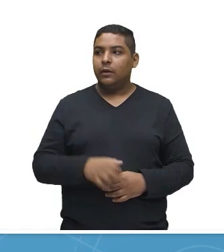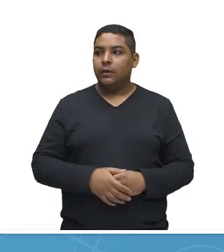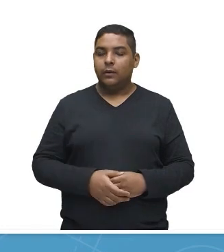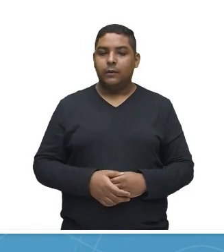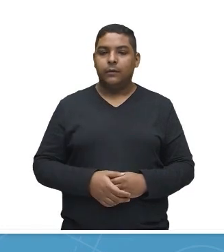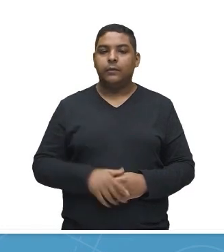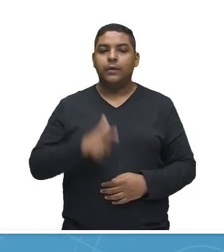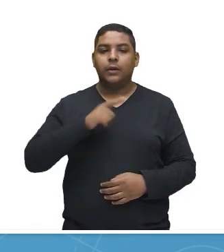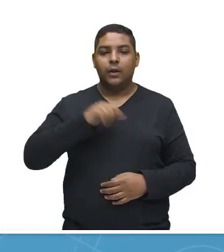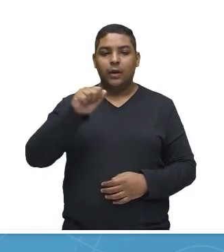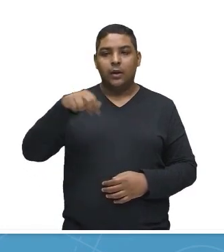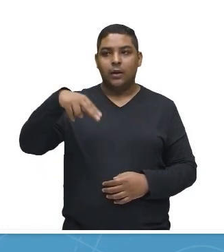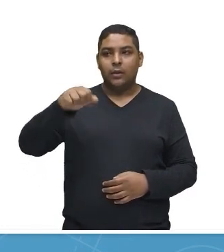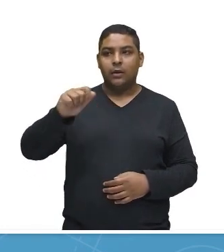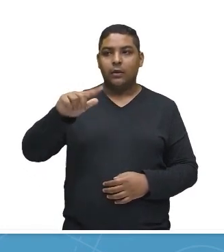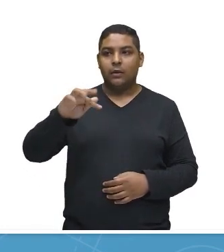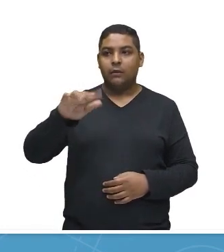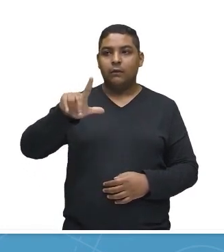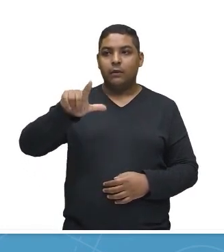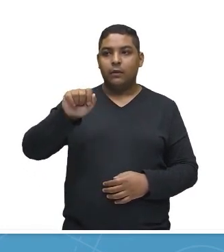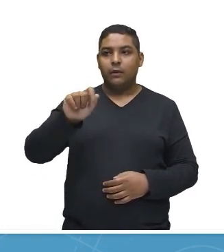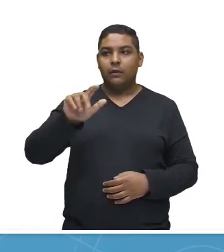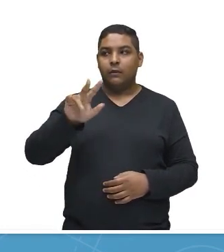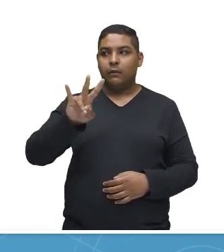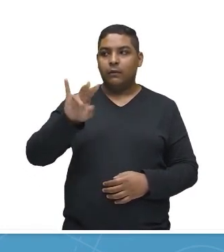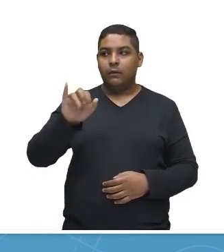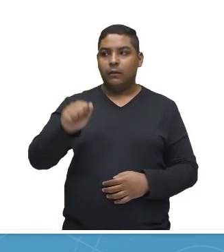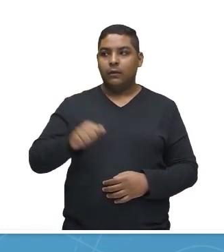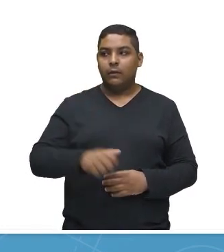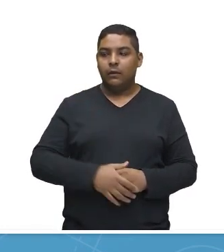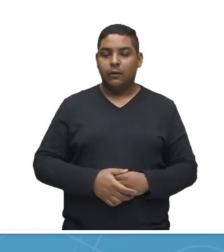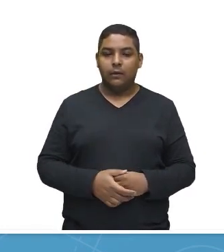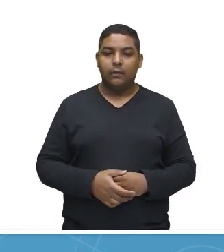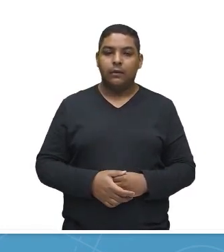Flávia, vamos lá, Caroline,